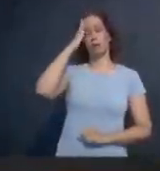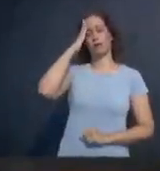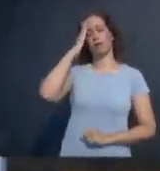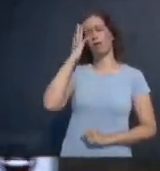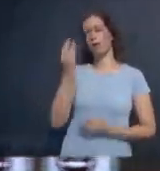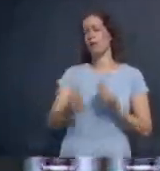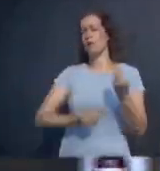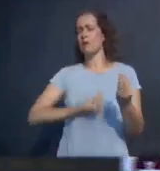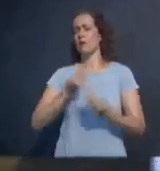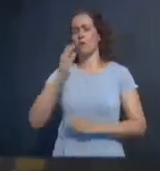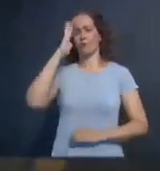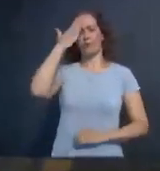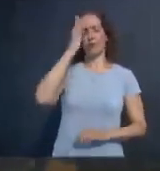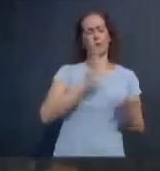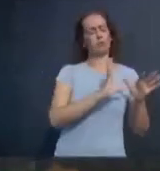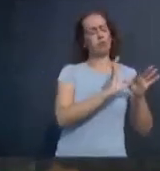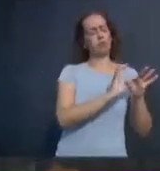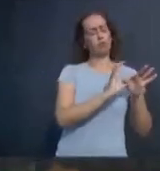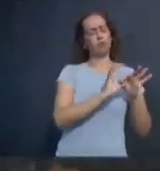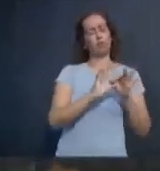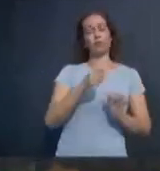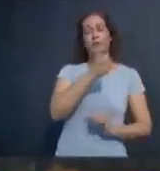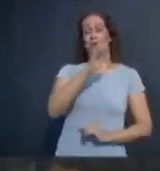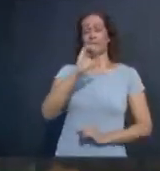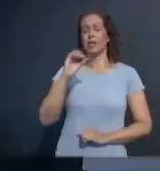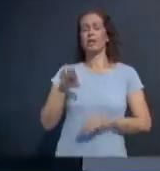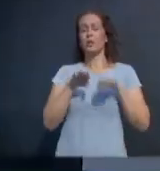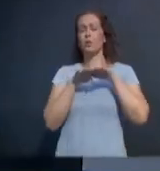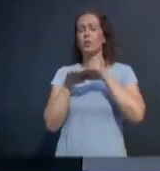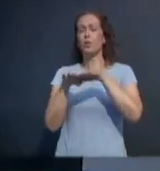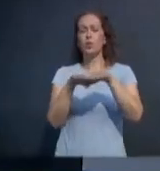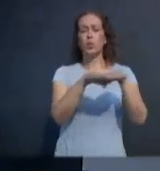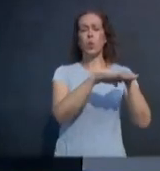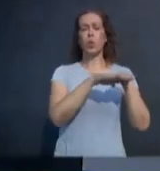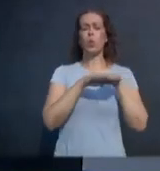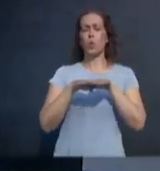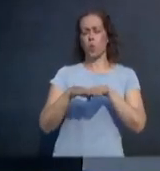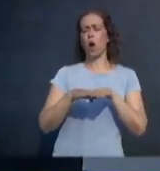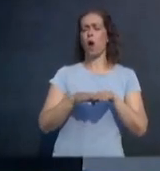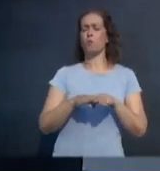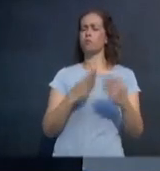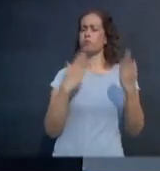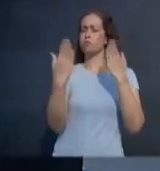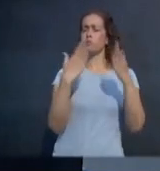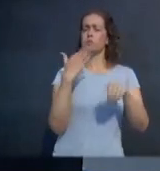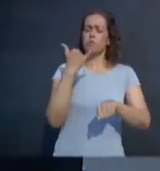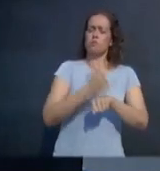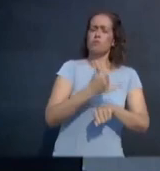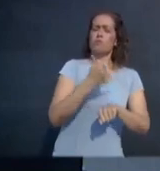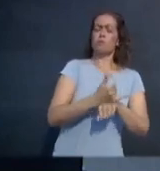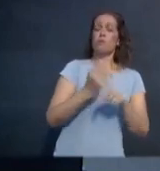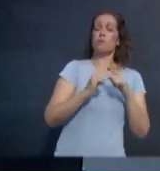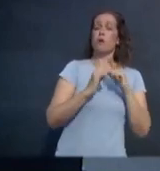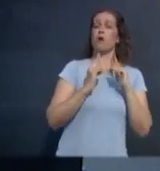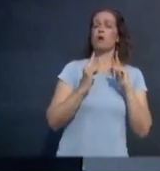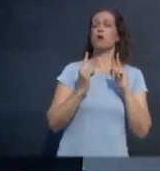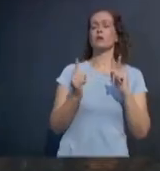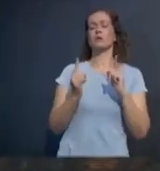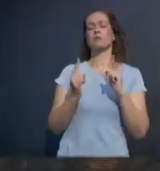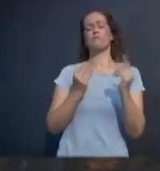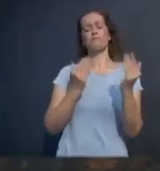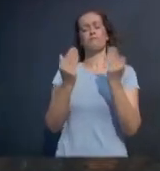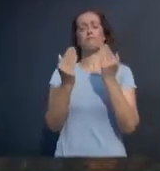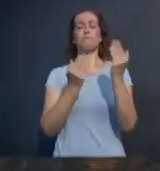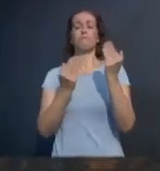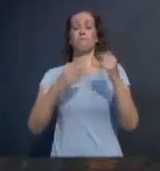mas todos iguais, como se fosse um elo de aço mesmo. Mas isto vem a respeito do